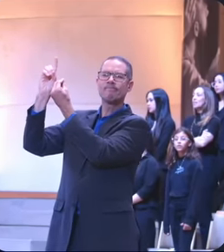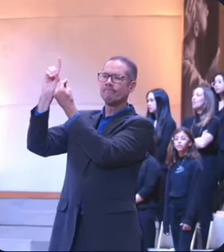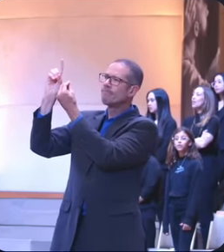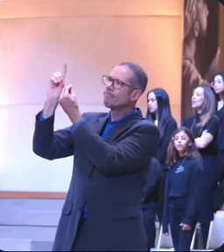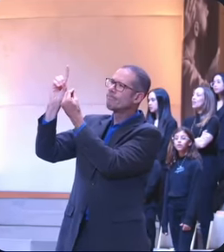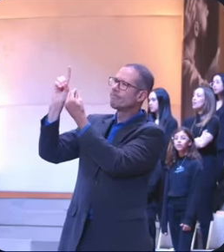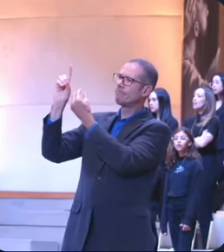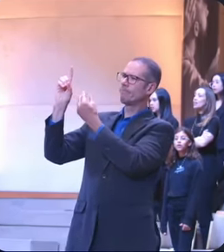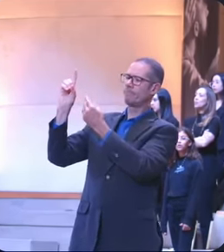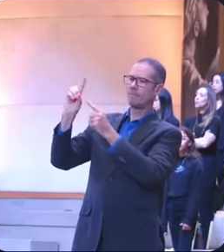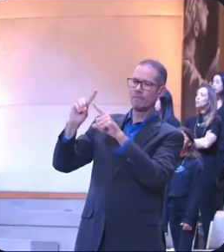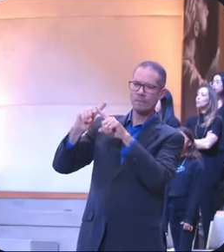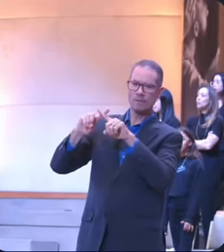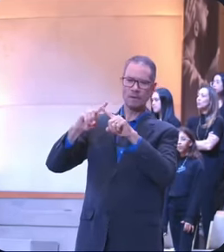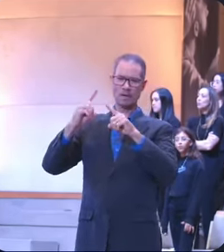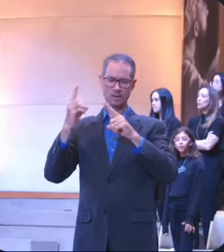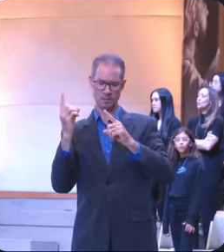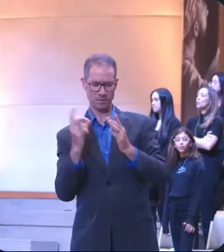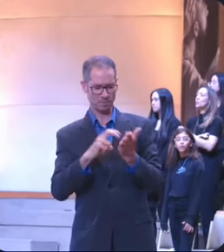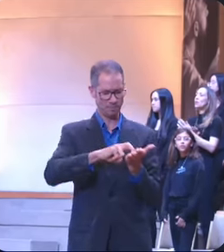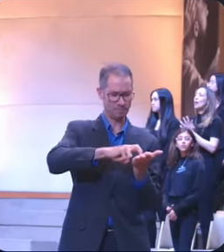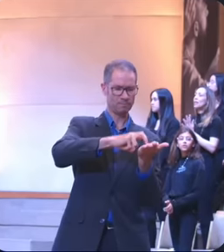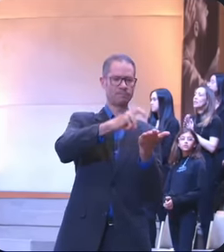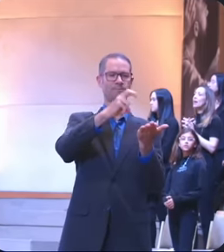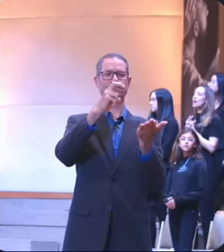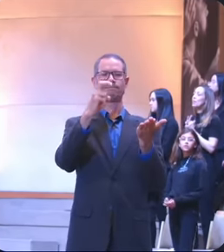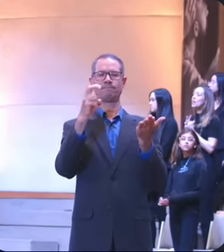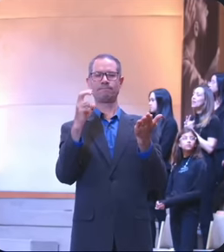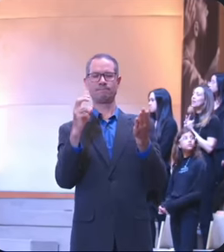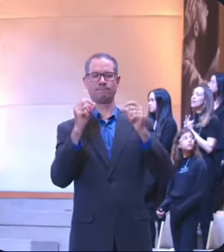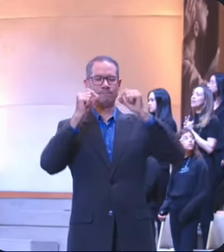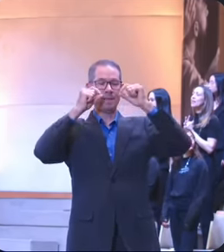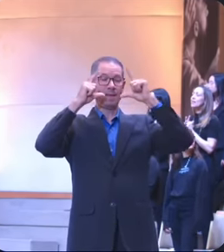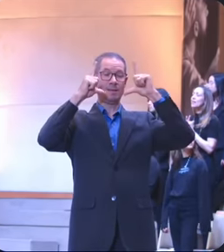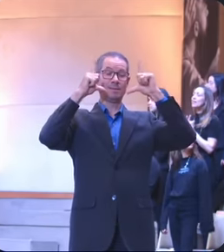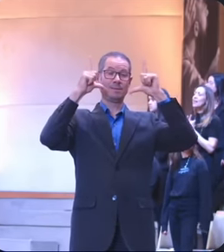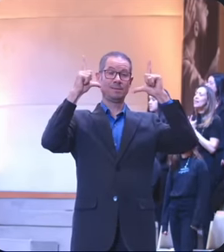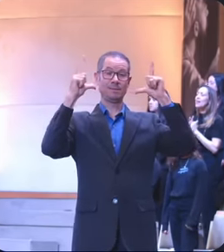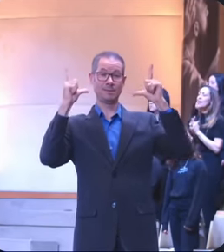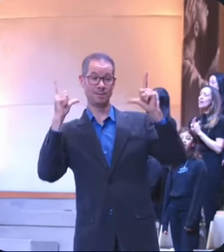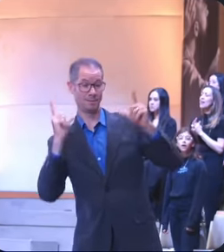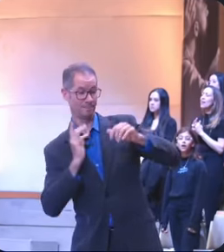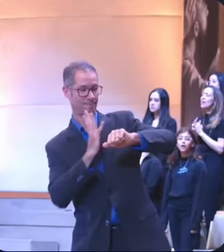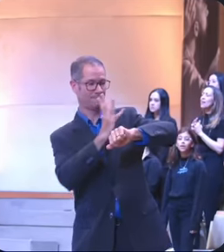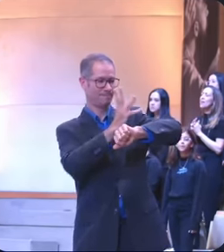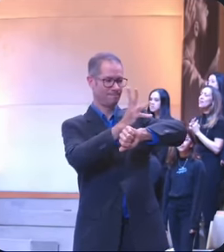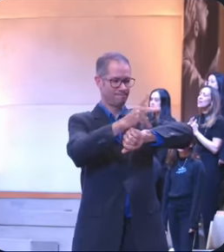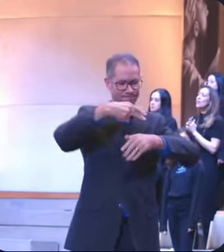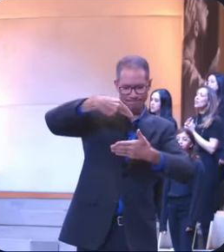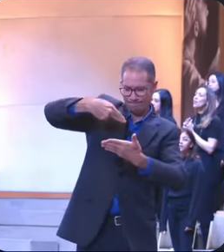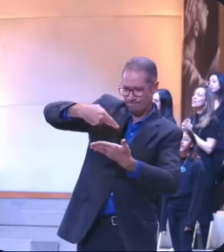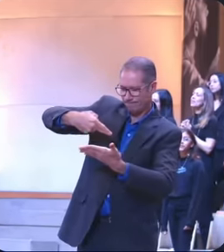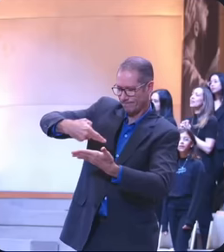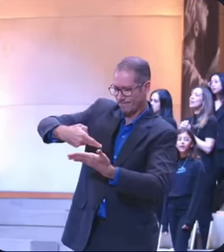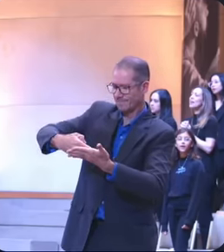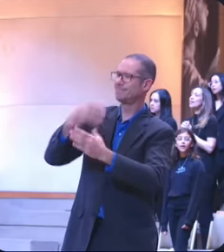me levanto até eu me deitar,